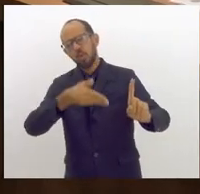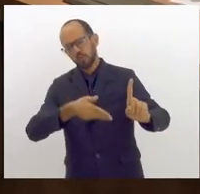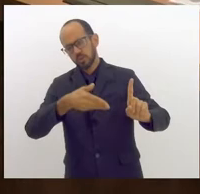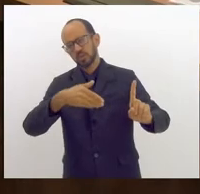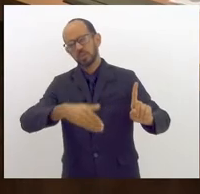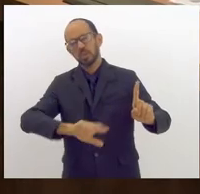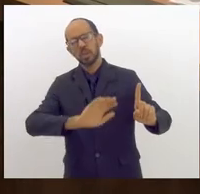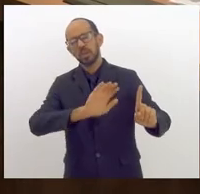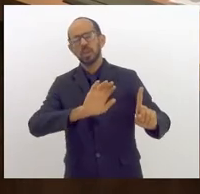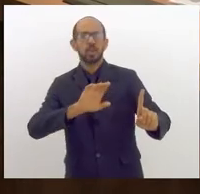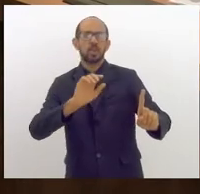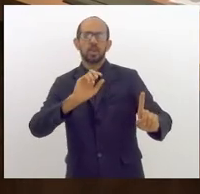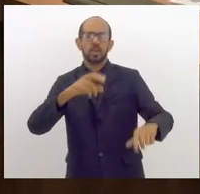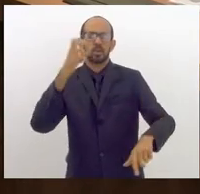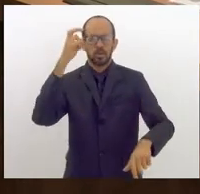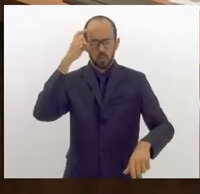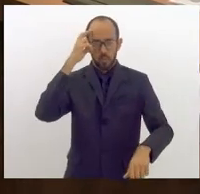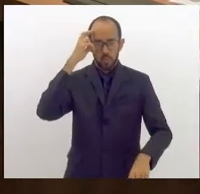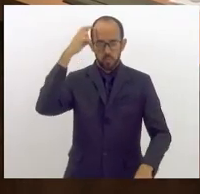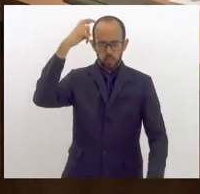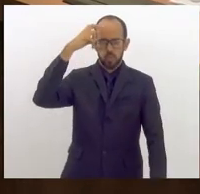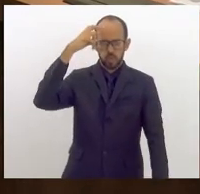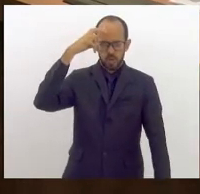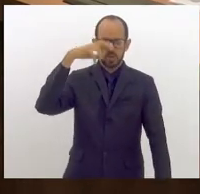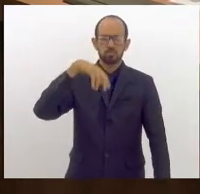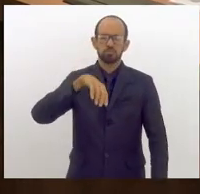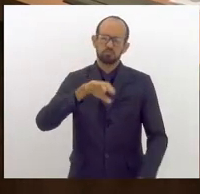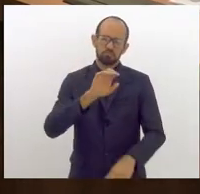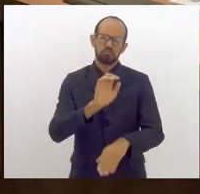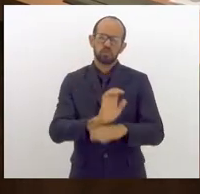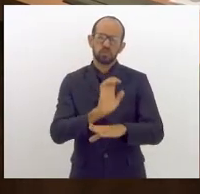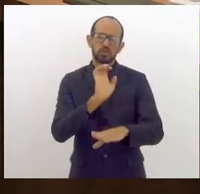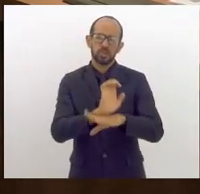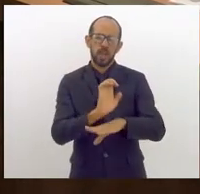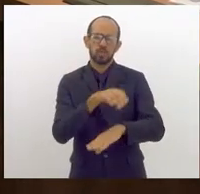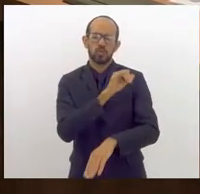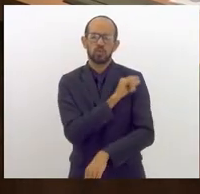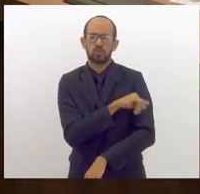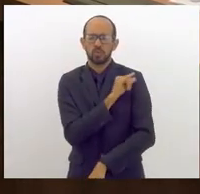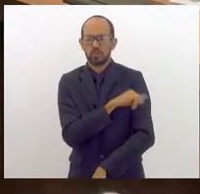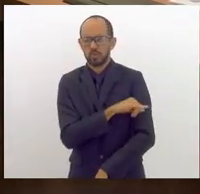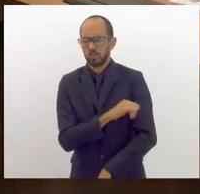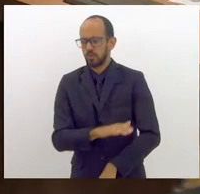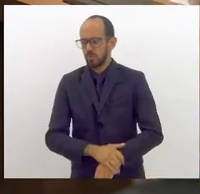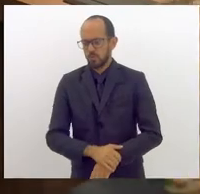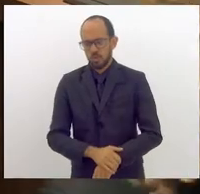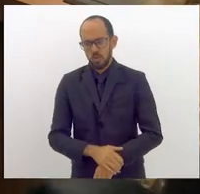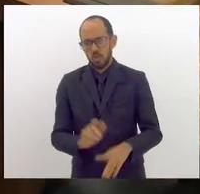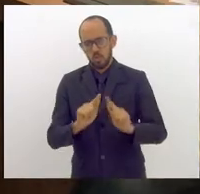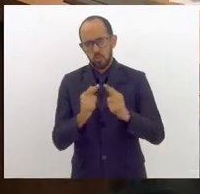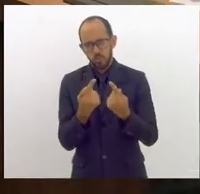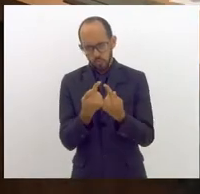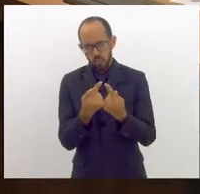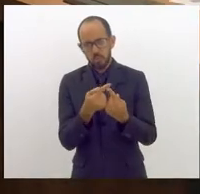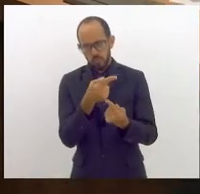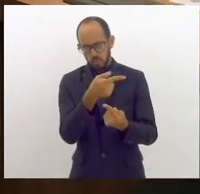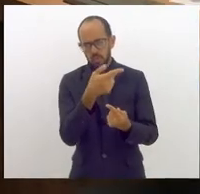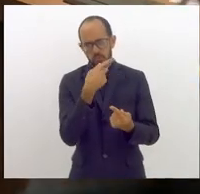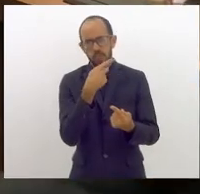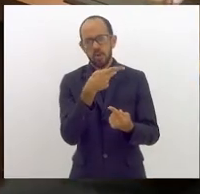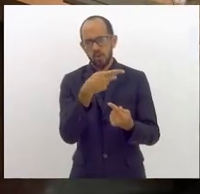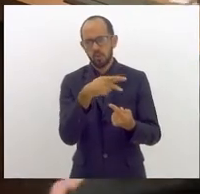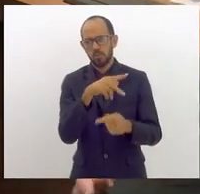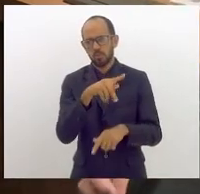patrimônio imaterial e cultural do Estado do Rio de Janeiro grupo aurê nós já tivemos aqui inclusive na Assembleia